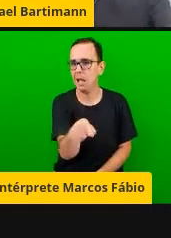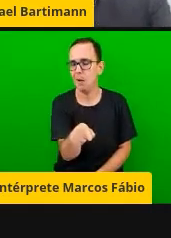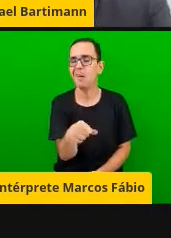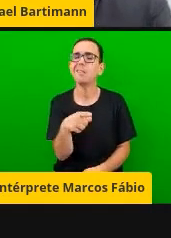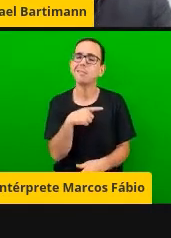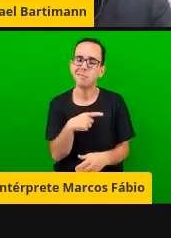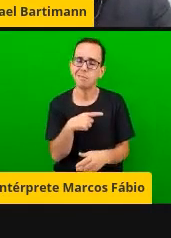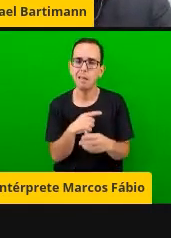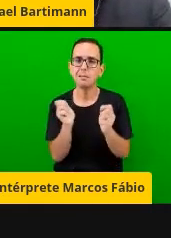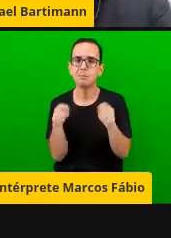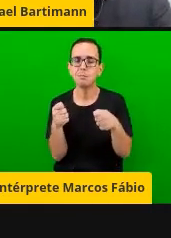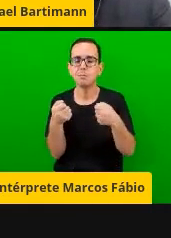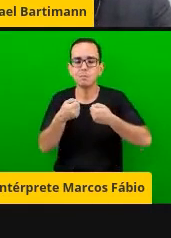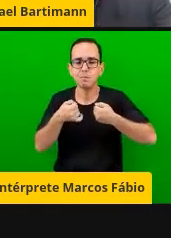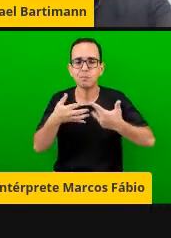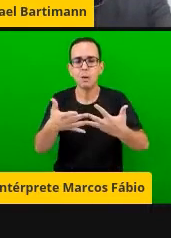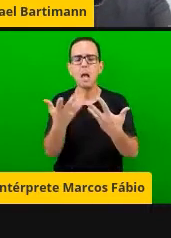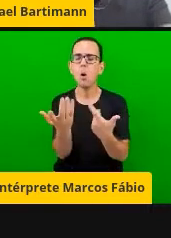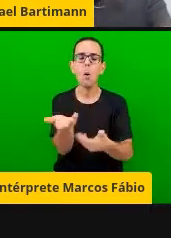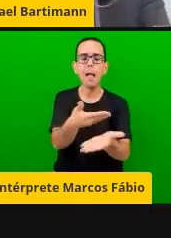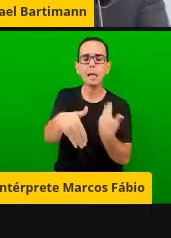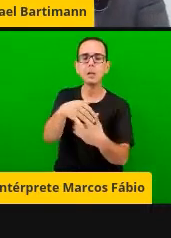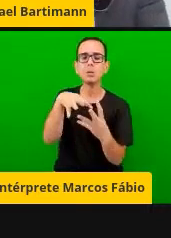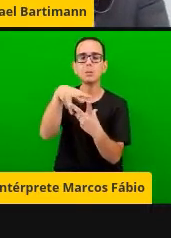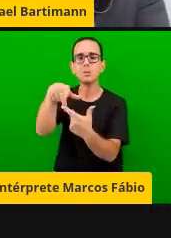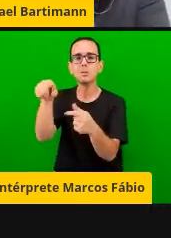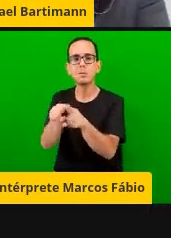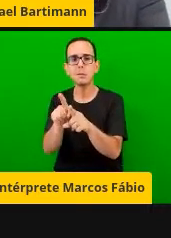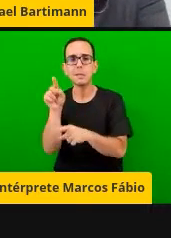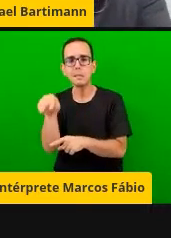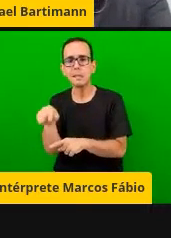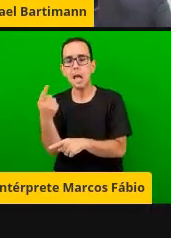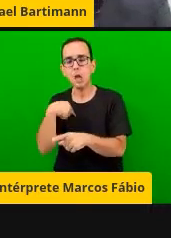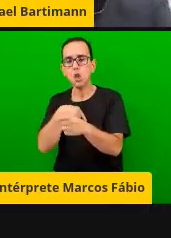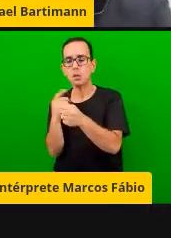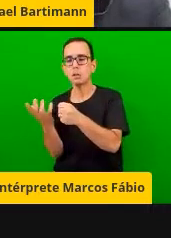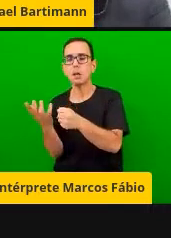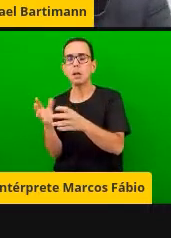e negociações internacionais, como é o caso aqui da nossa bacia do Paraná